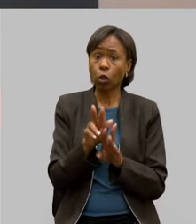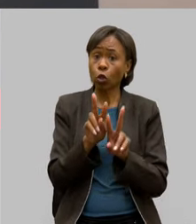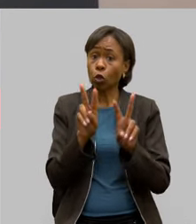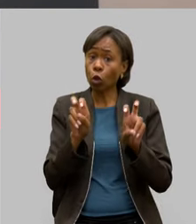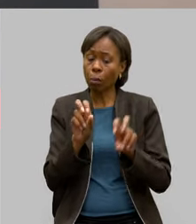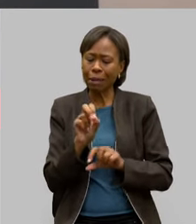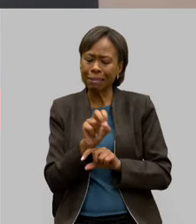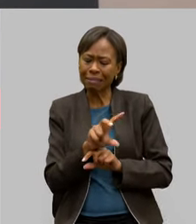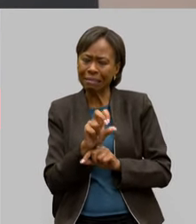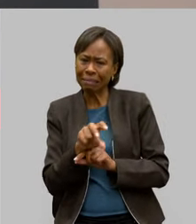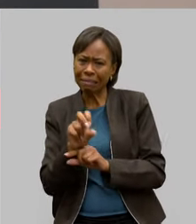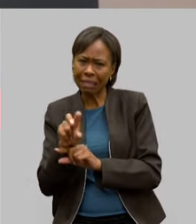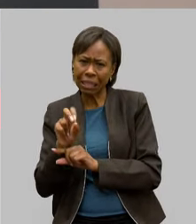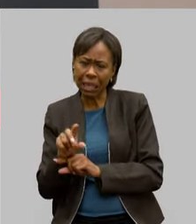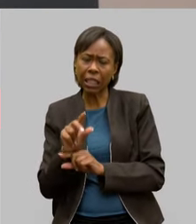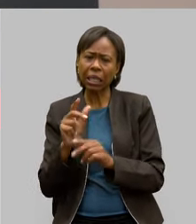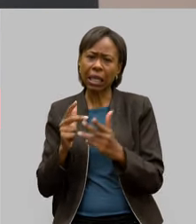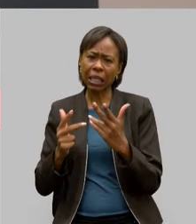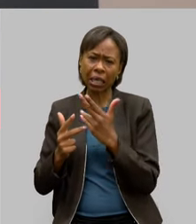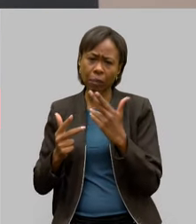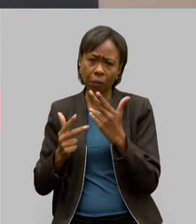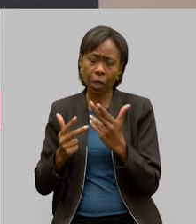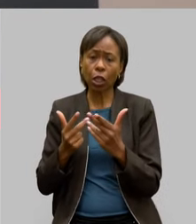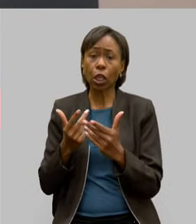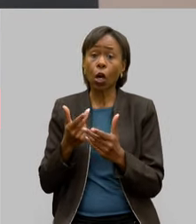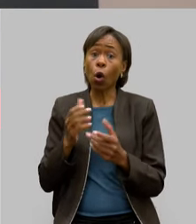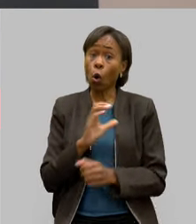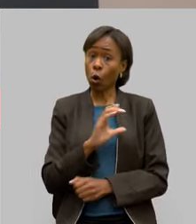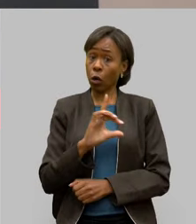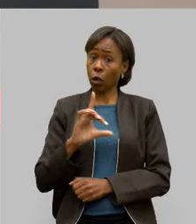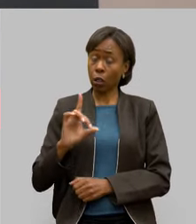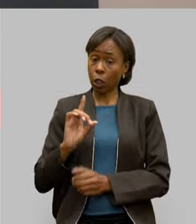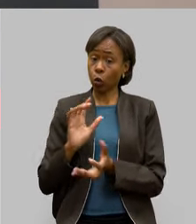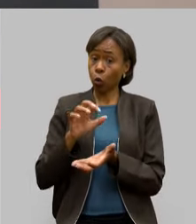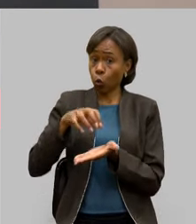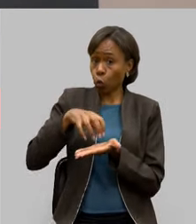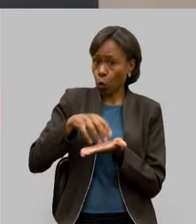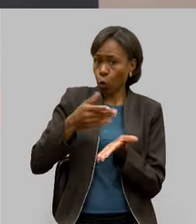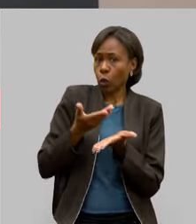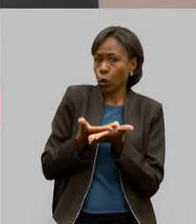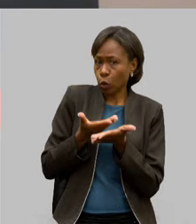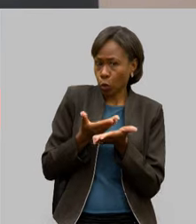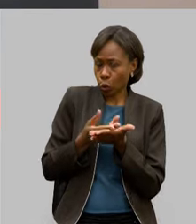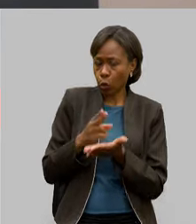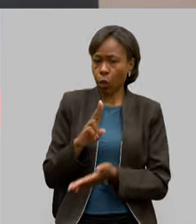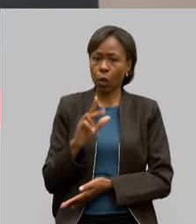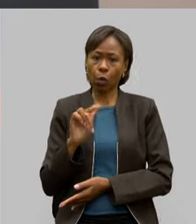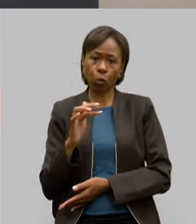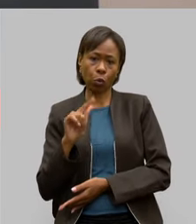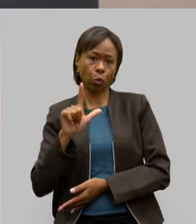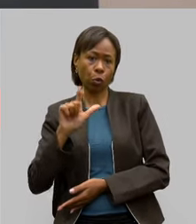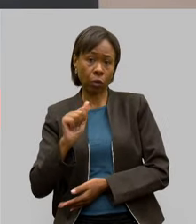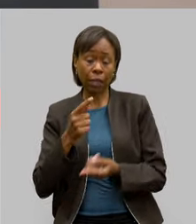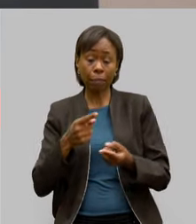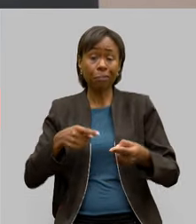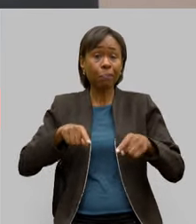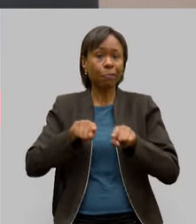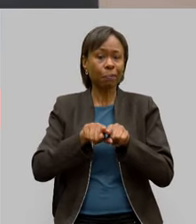coordena o núcleo de estudo da cannabis na UFLA e participa de convênios com associações de